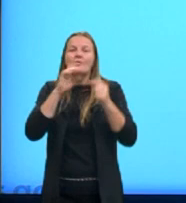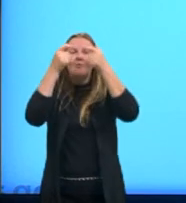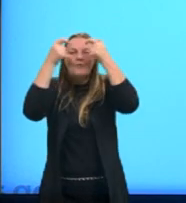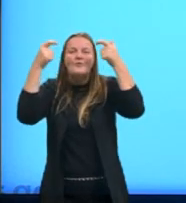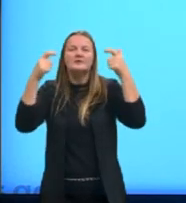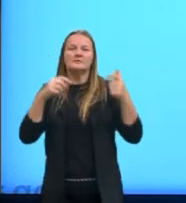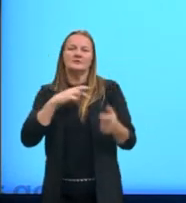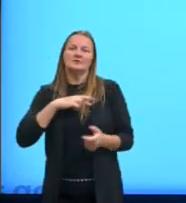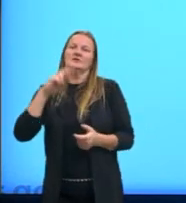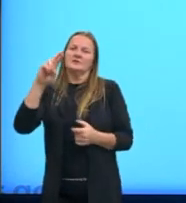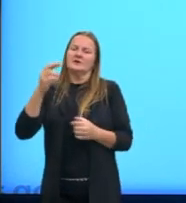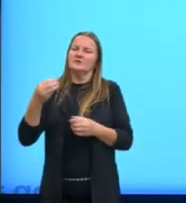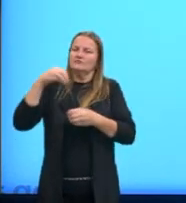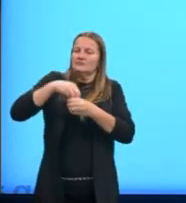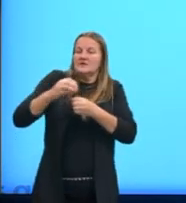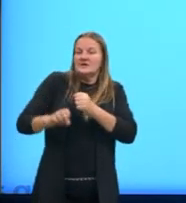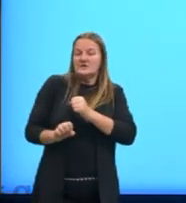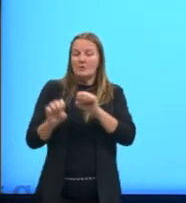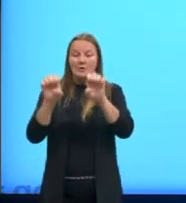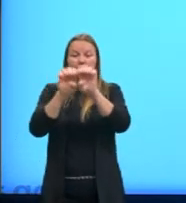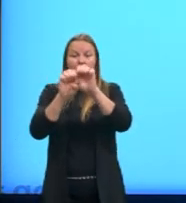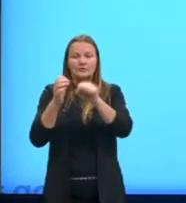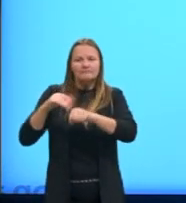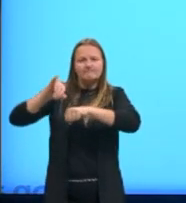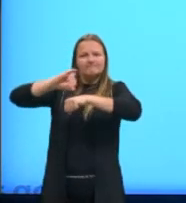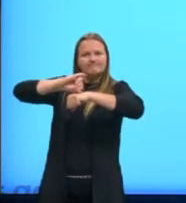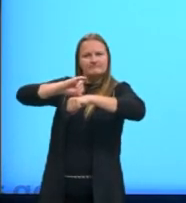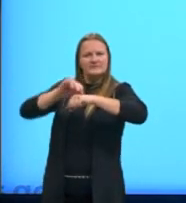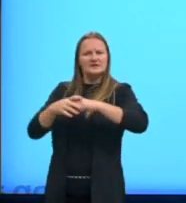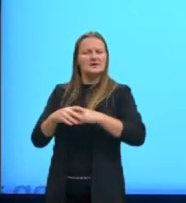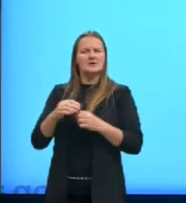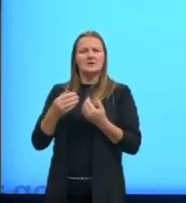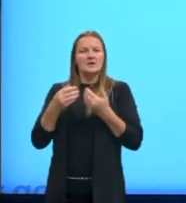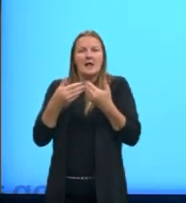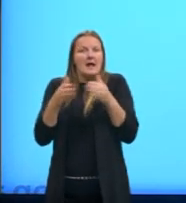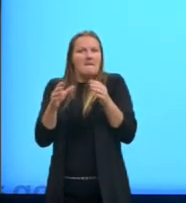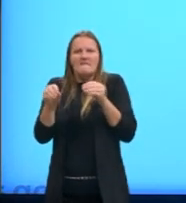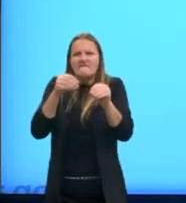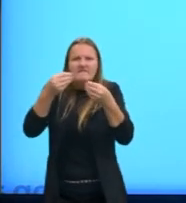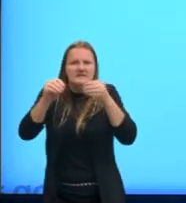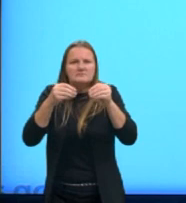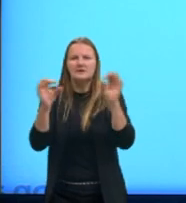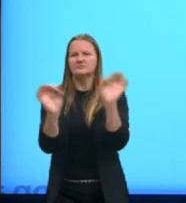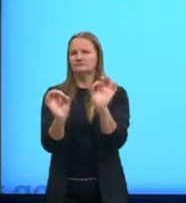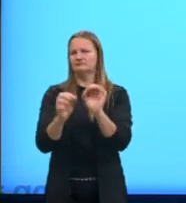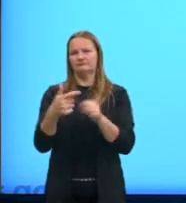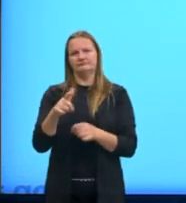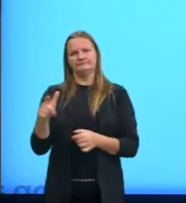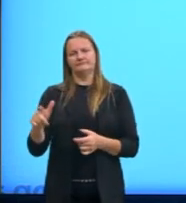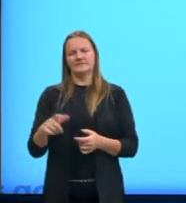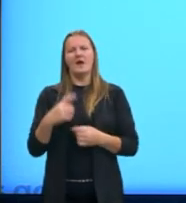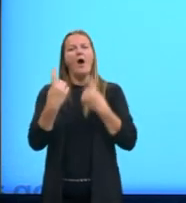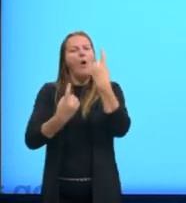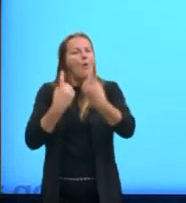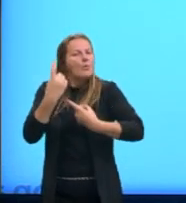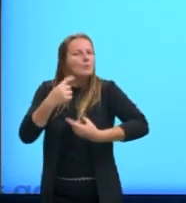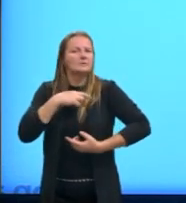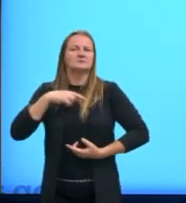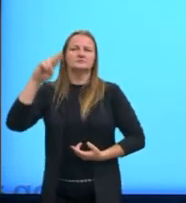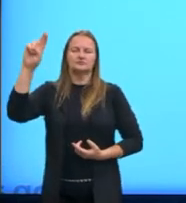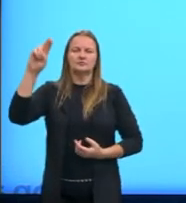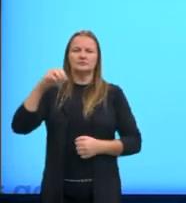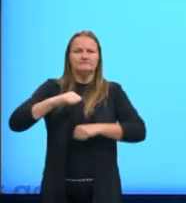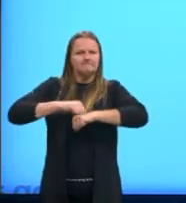religioso se mantém esses dogmas e não abre mão dessa forma de conhecimento e aí nós podemos ver algumas religiões